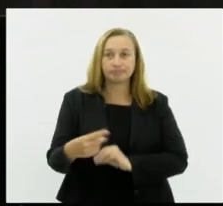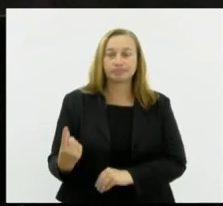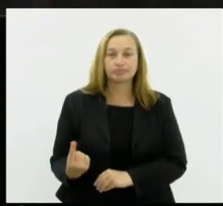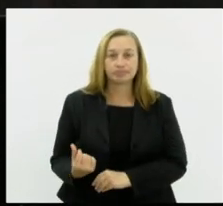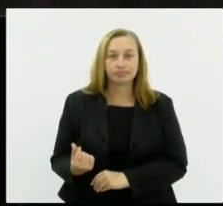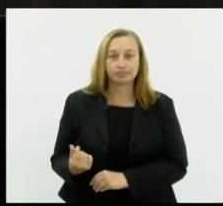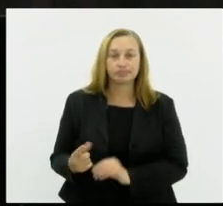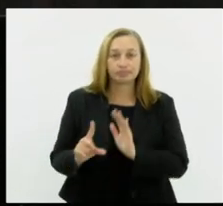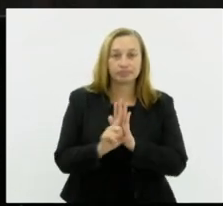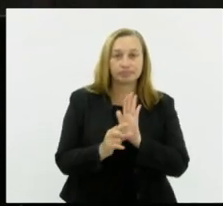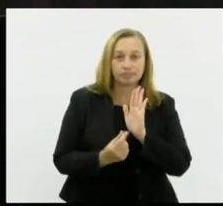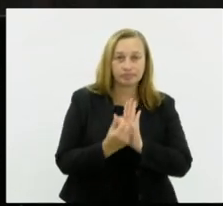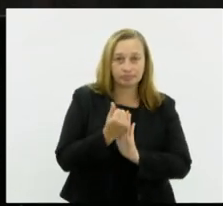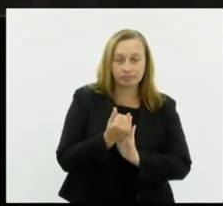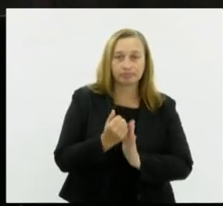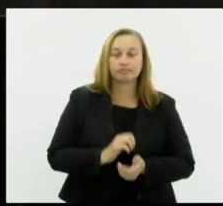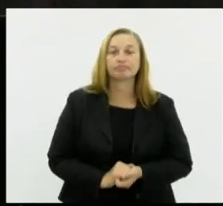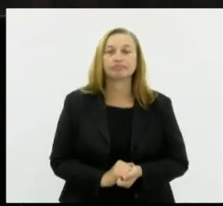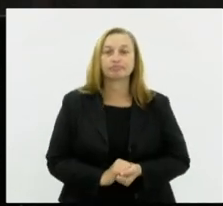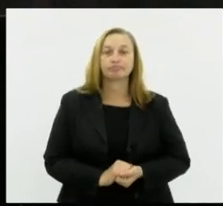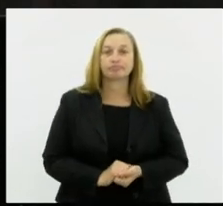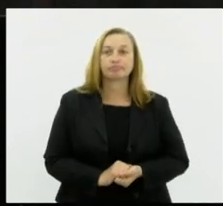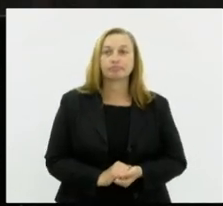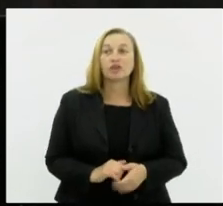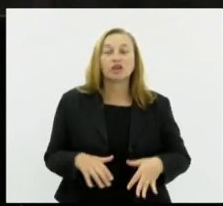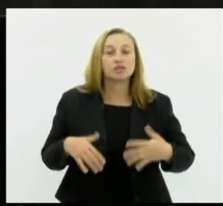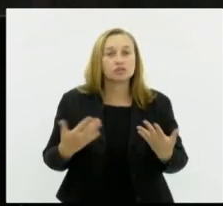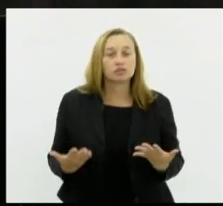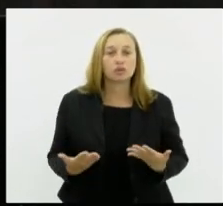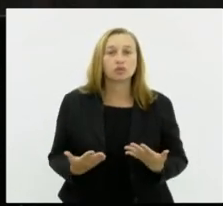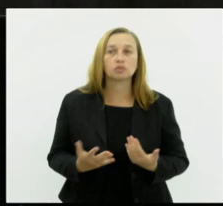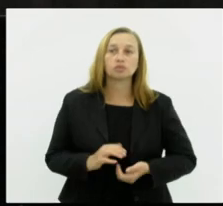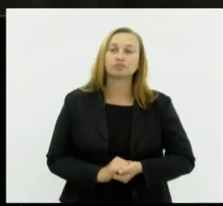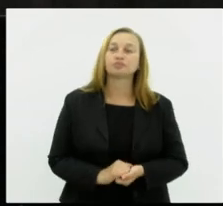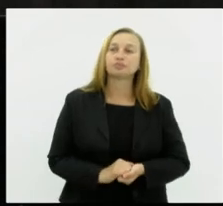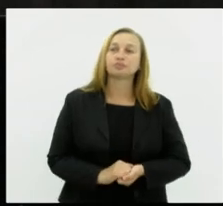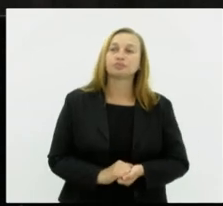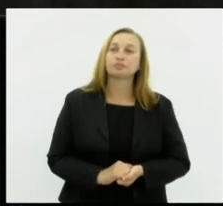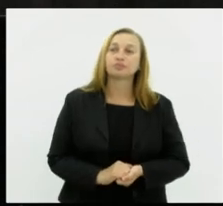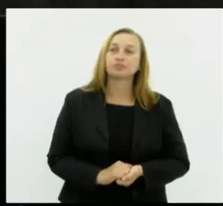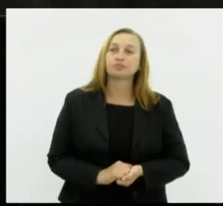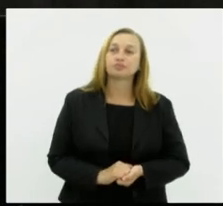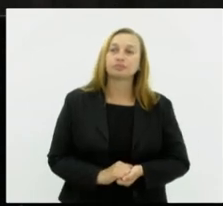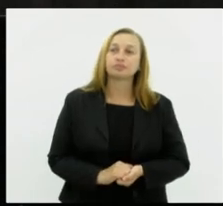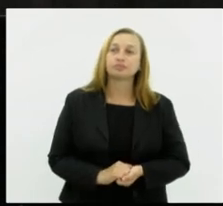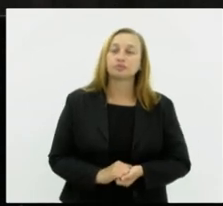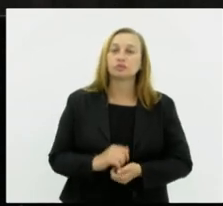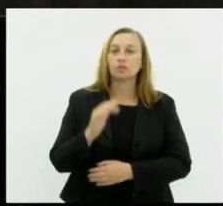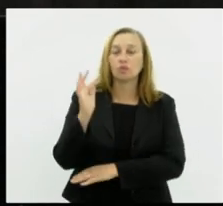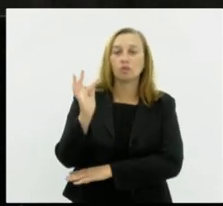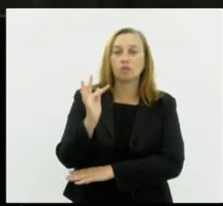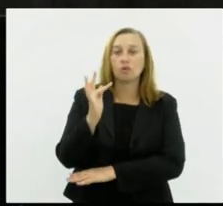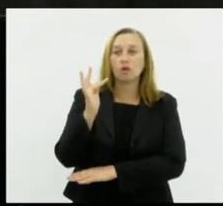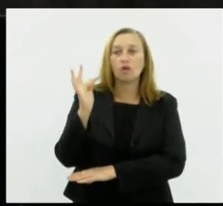LDO. Ora, então, sob o ponto de vista formal,